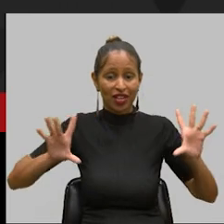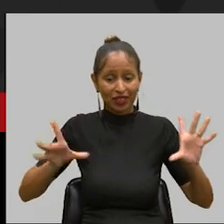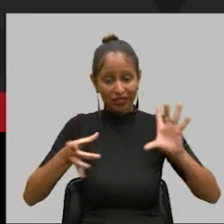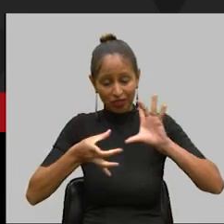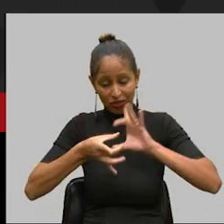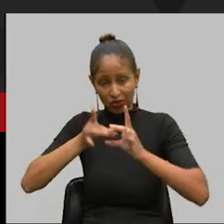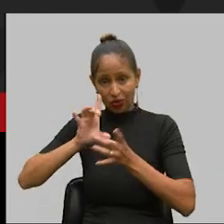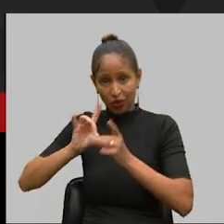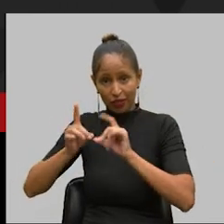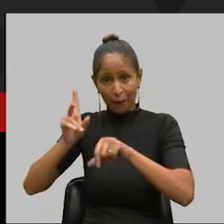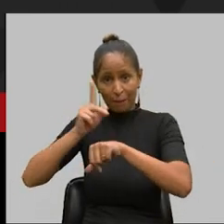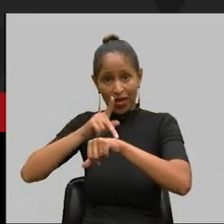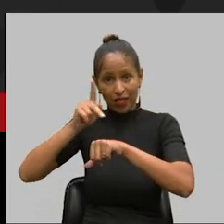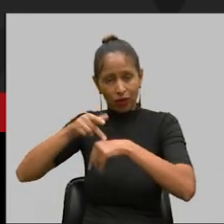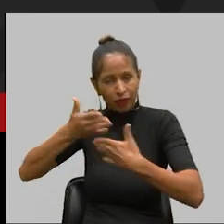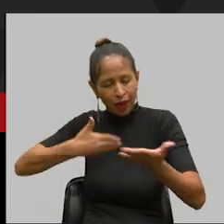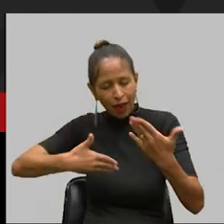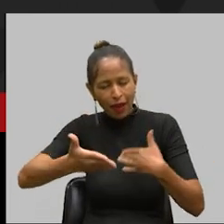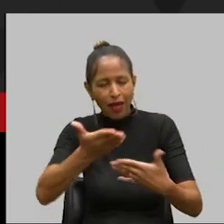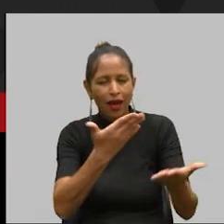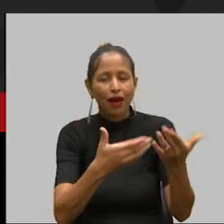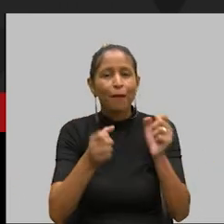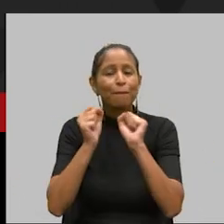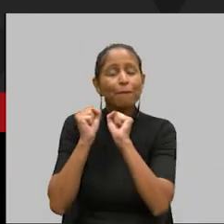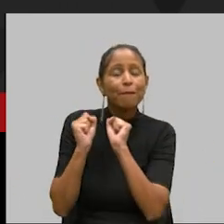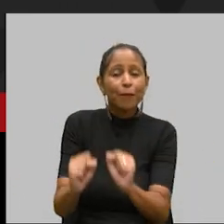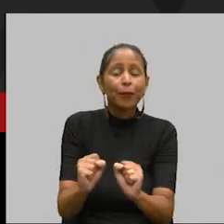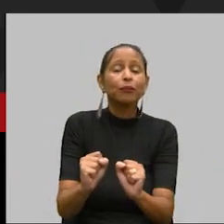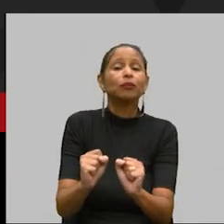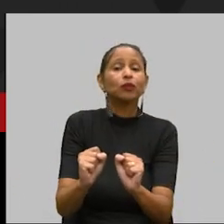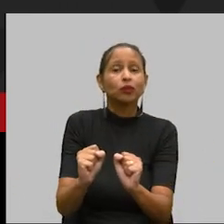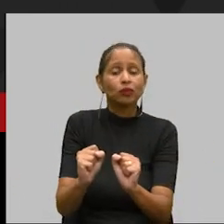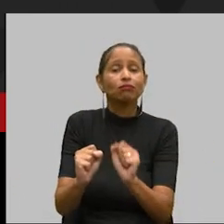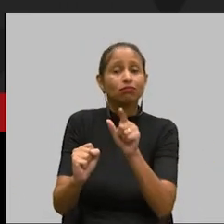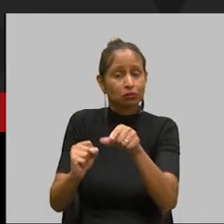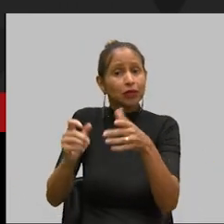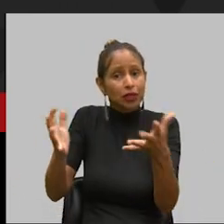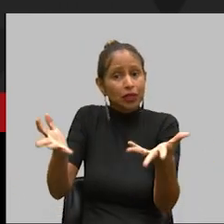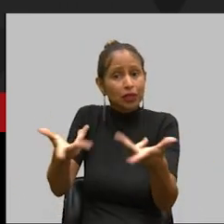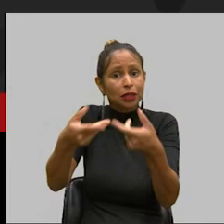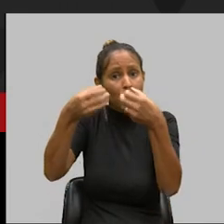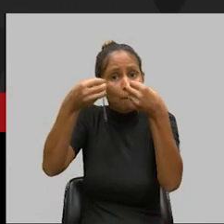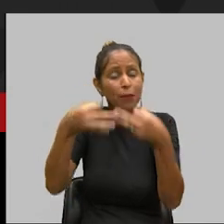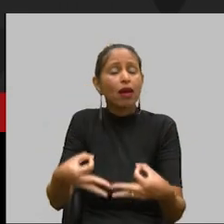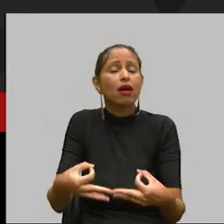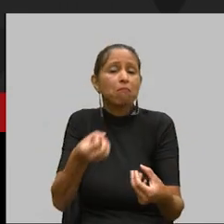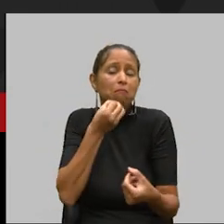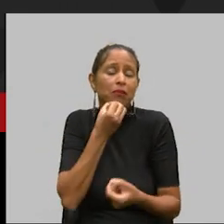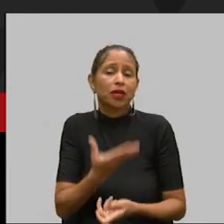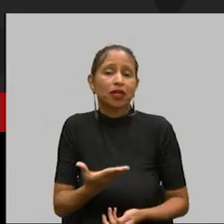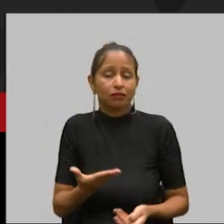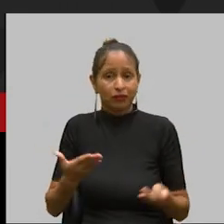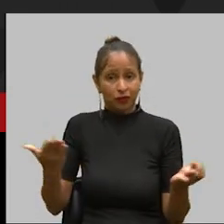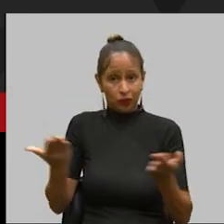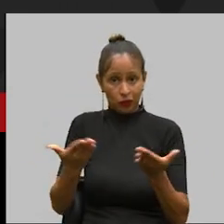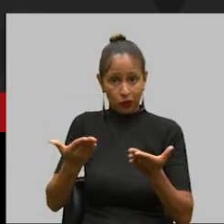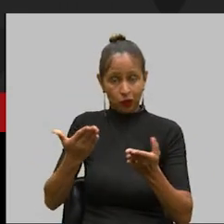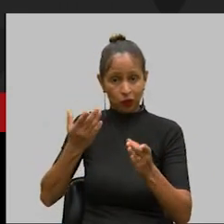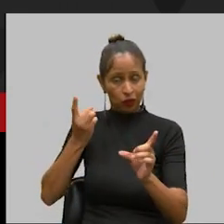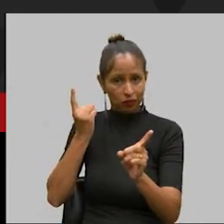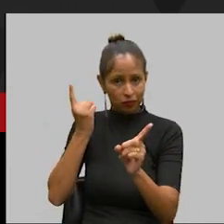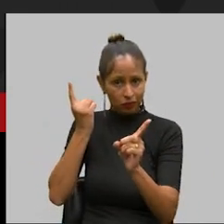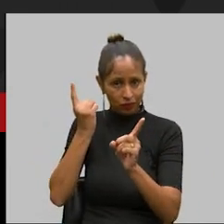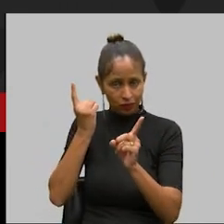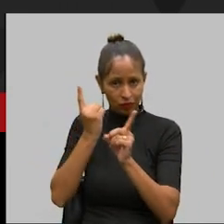pedagogia da alternância para poder ser bem sucedido na proposição hoje nós nos encontramos com